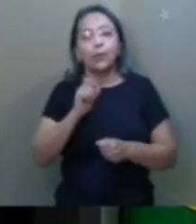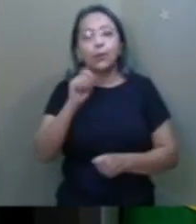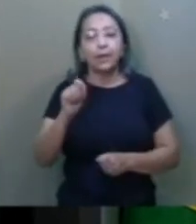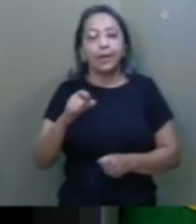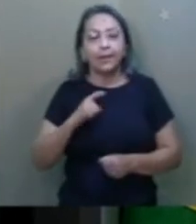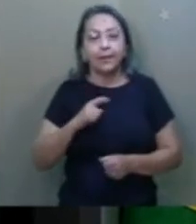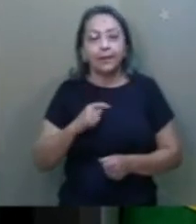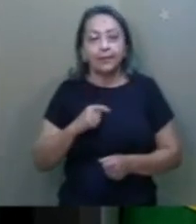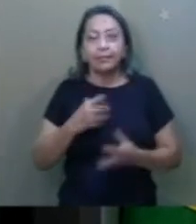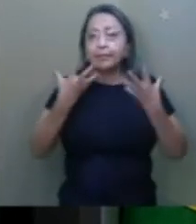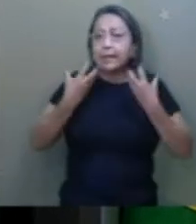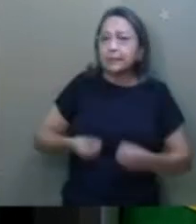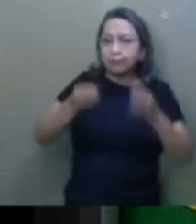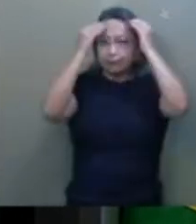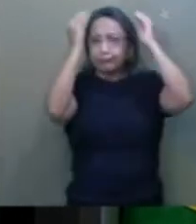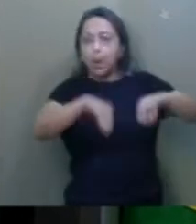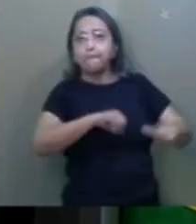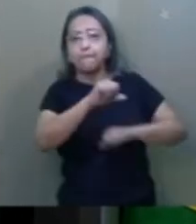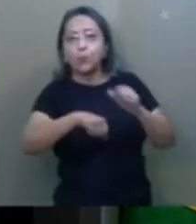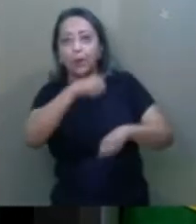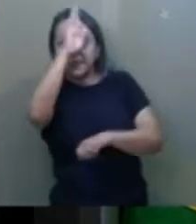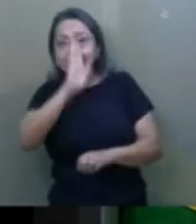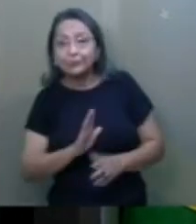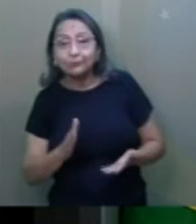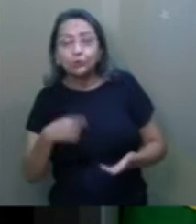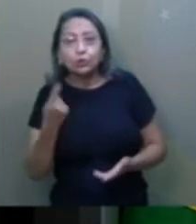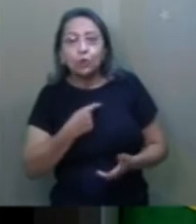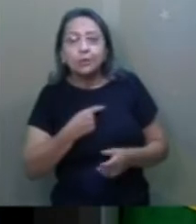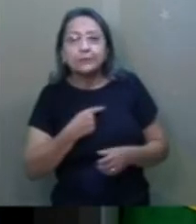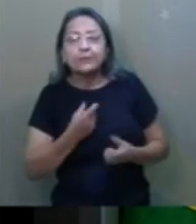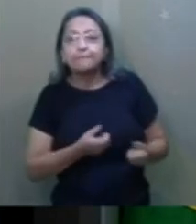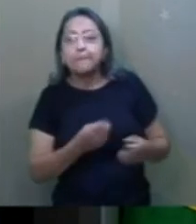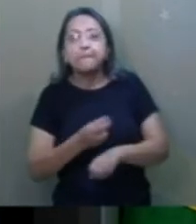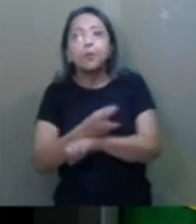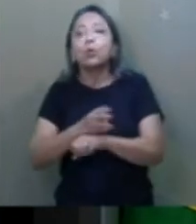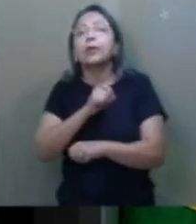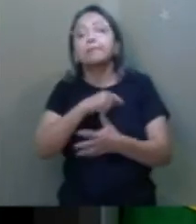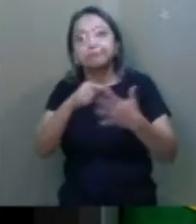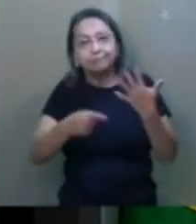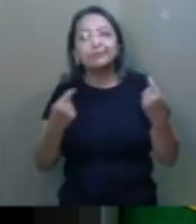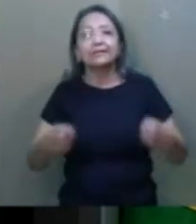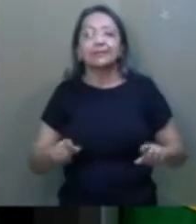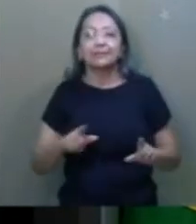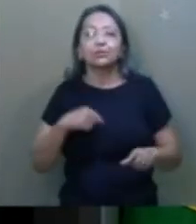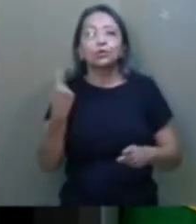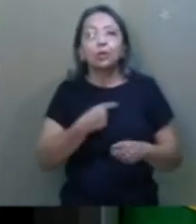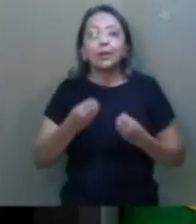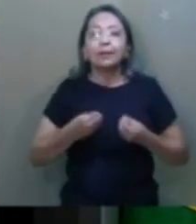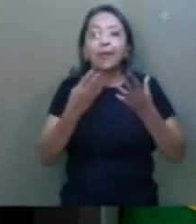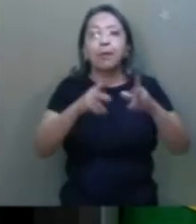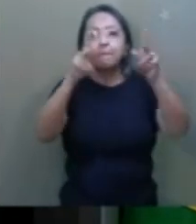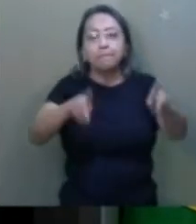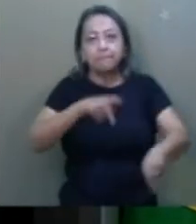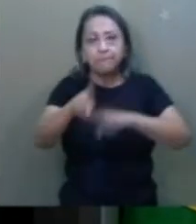se desista de mudar o Brasil, de nós privatizarmos aquilo que tem que ser privatizado, de nós levarmos à